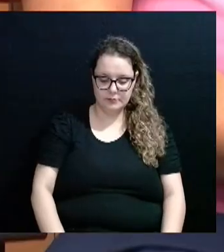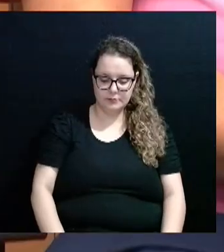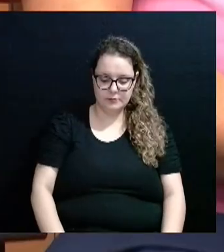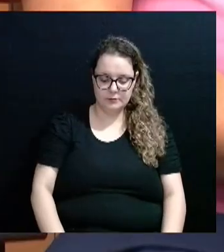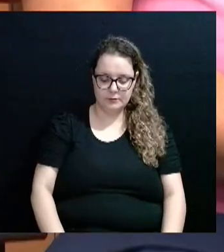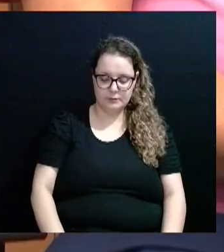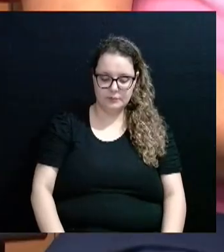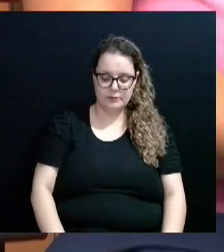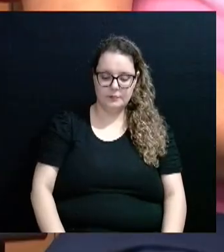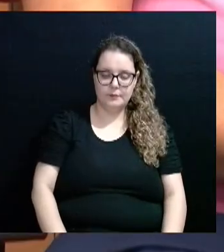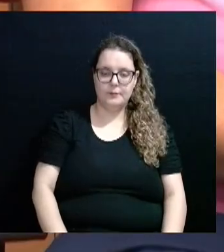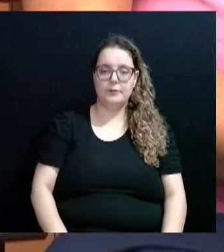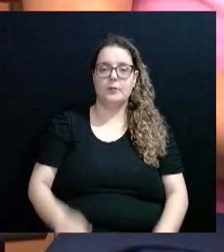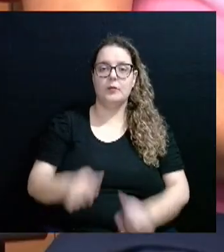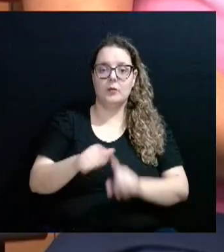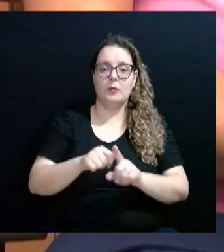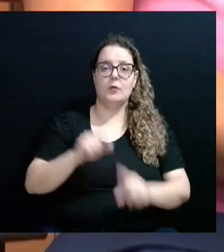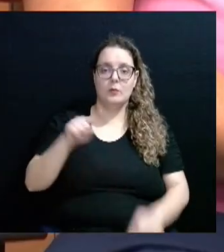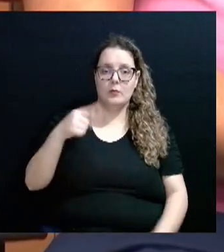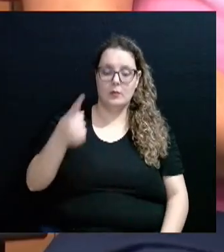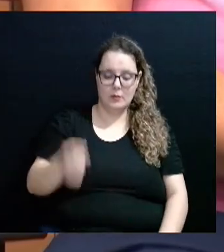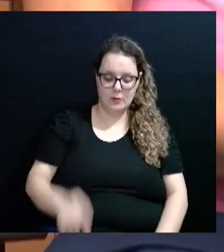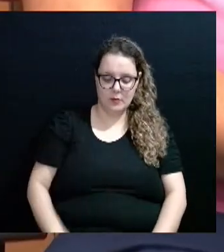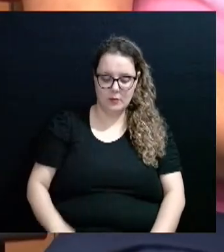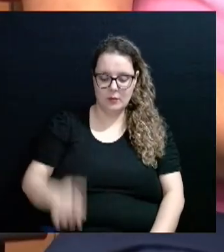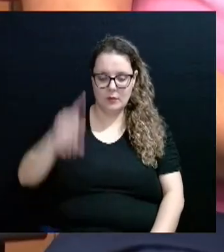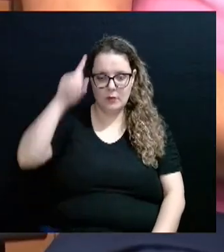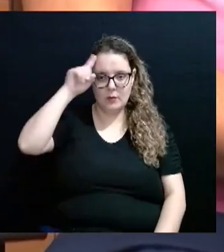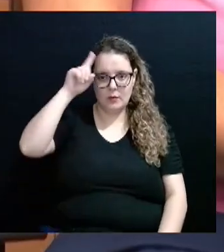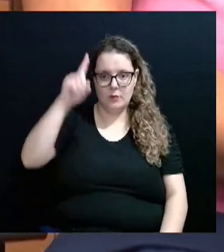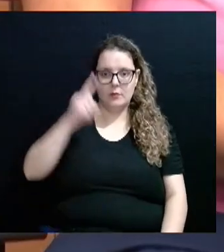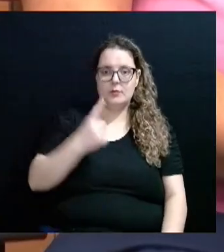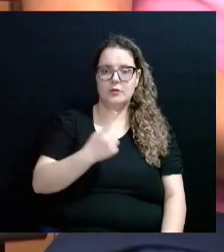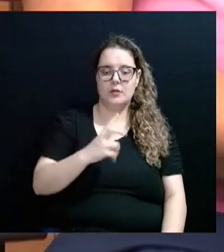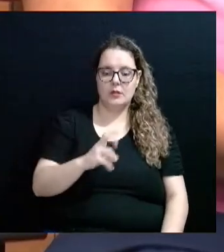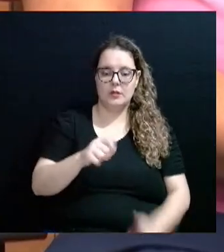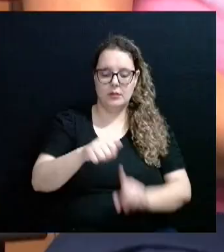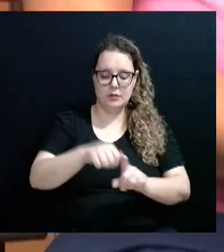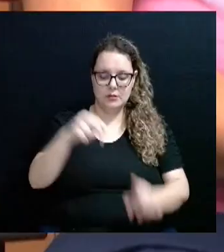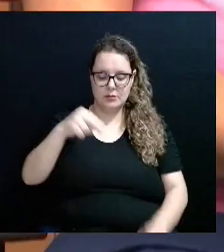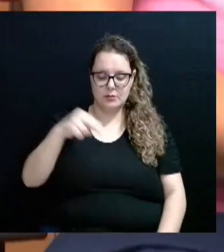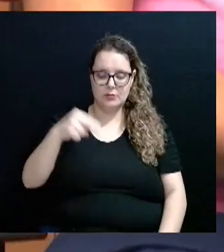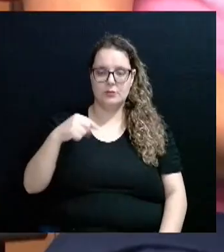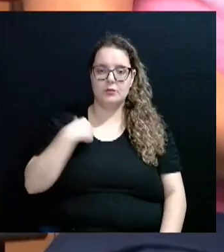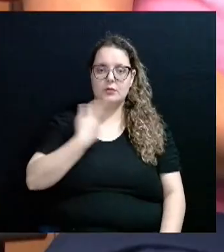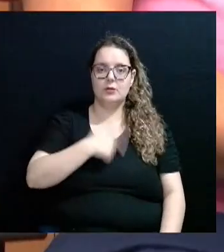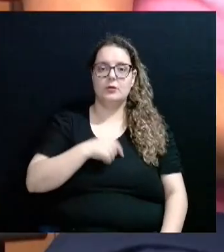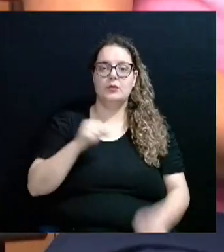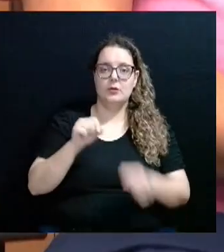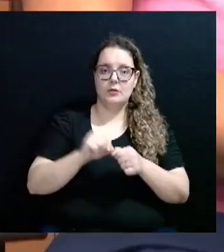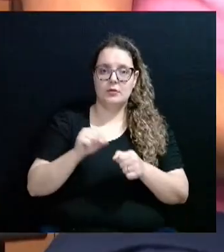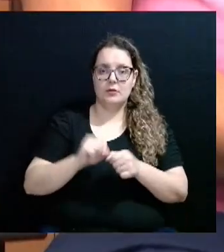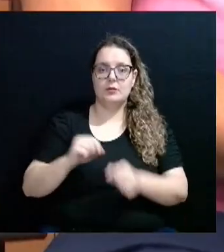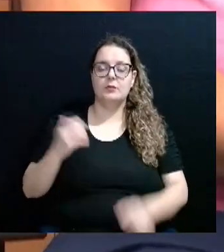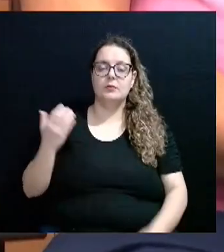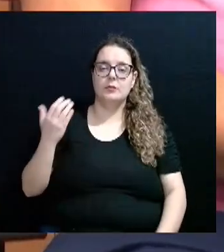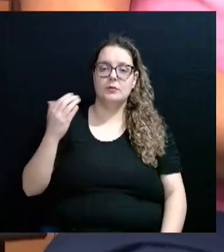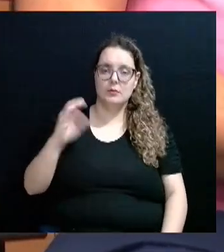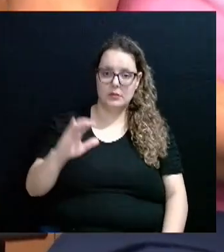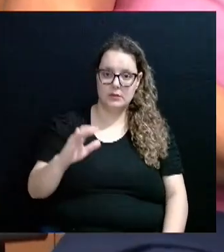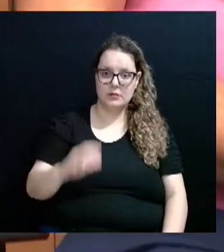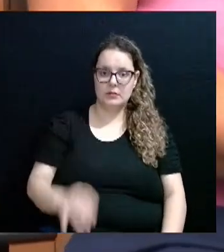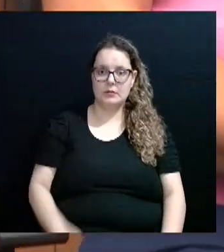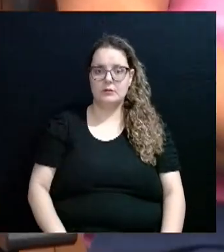vem, no dia 15 de novembro, nós vamos fazer o lançamento da